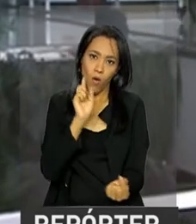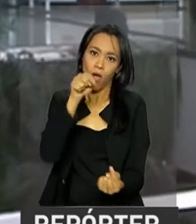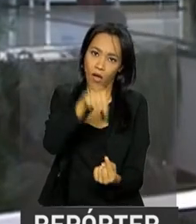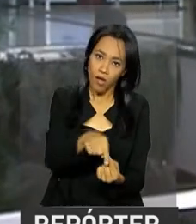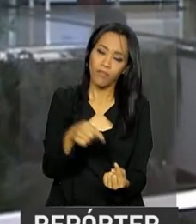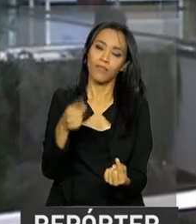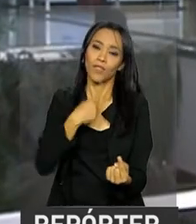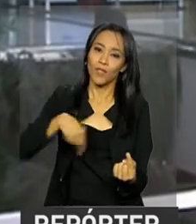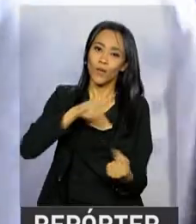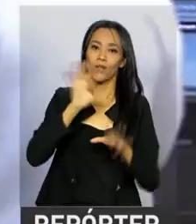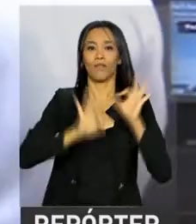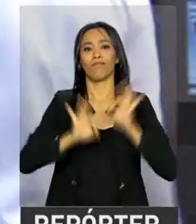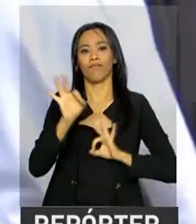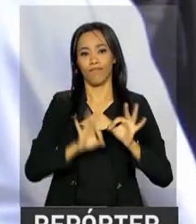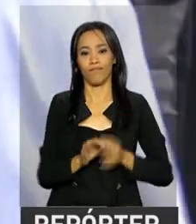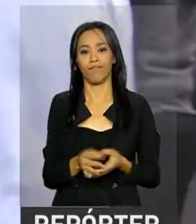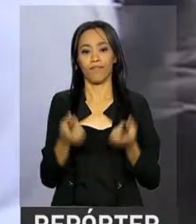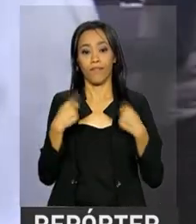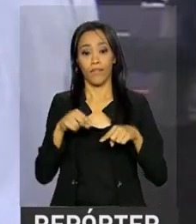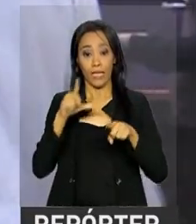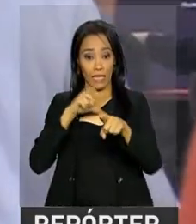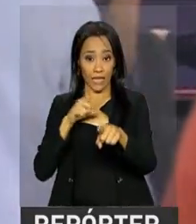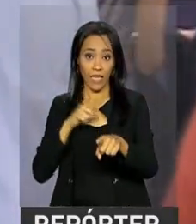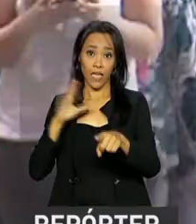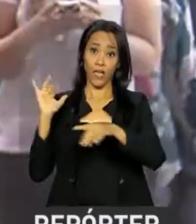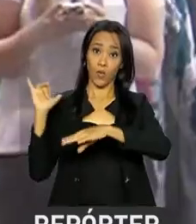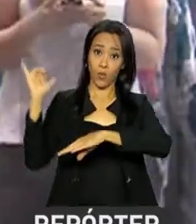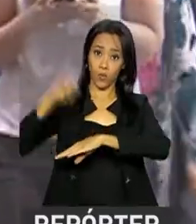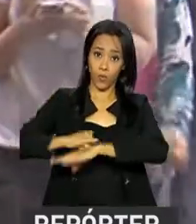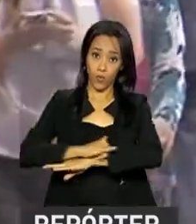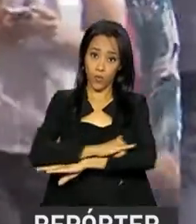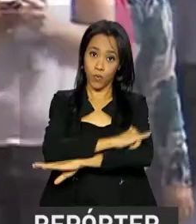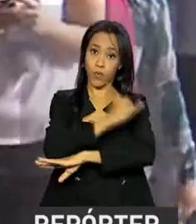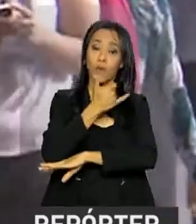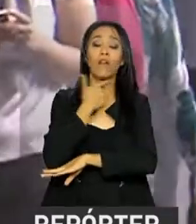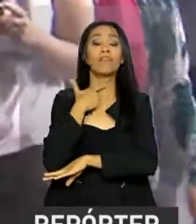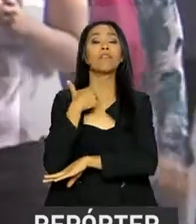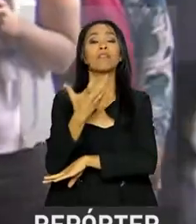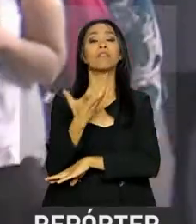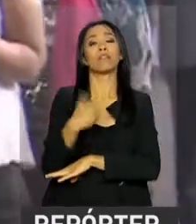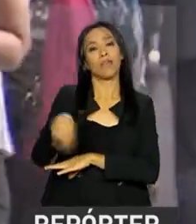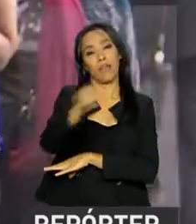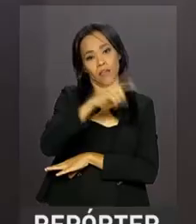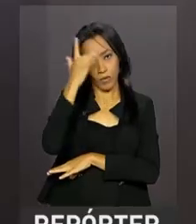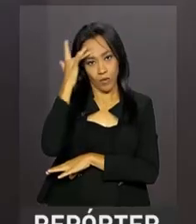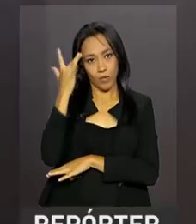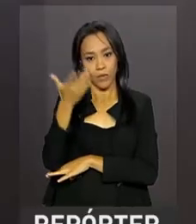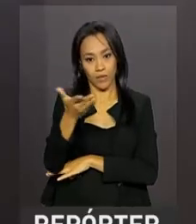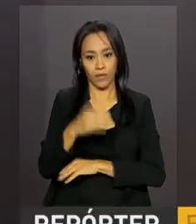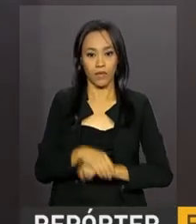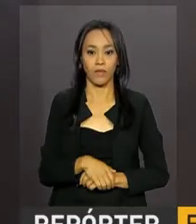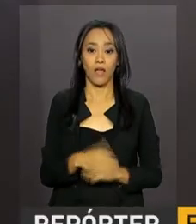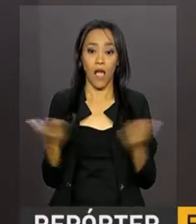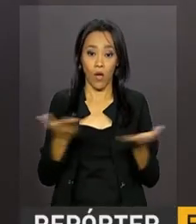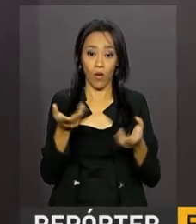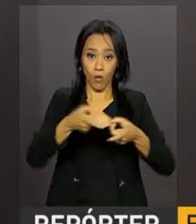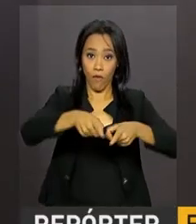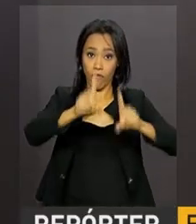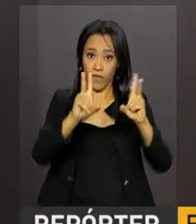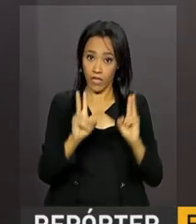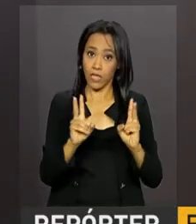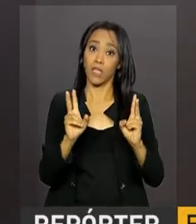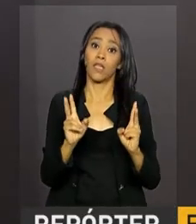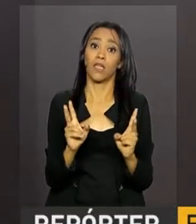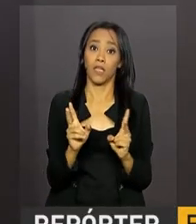objetivos que a gente está traçando. E ter aeroportos melhores é o que mais desejam os passageiros. Com a privatização